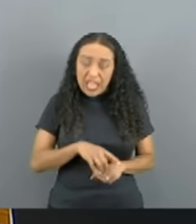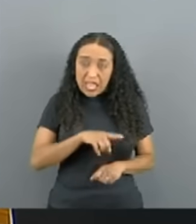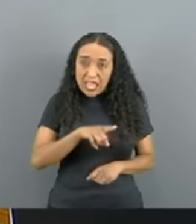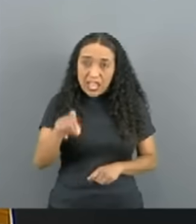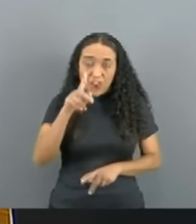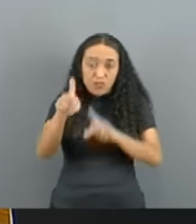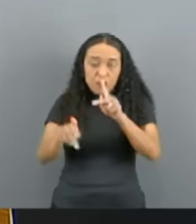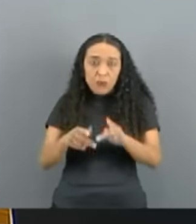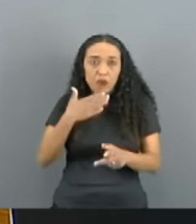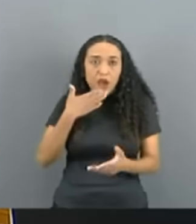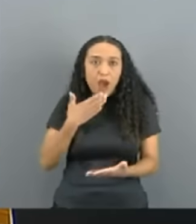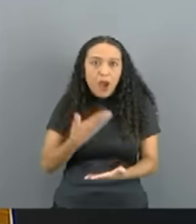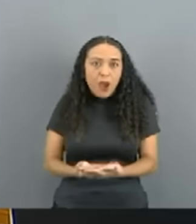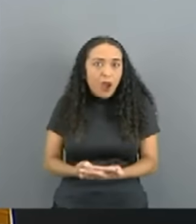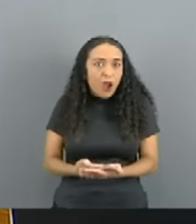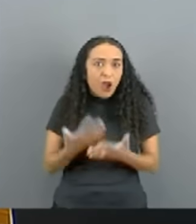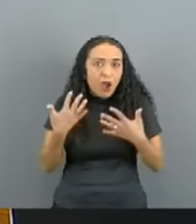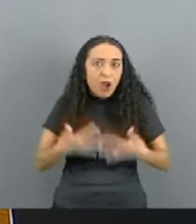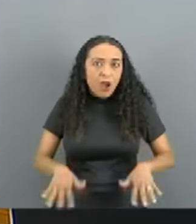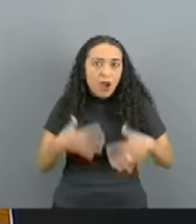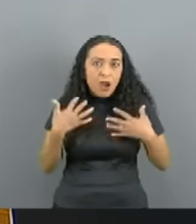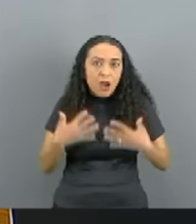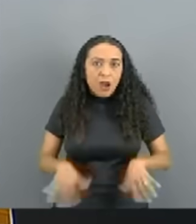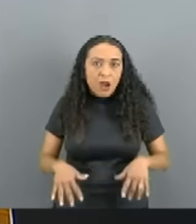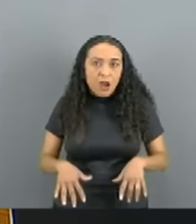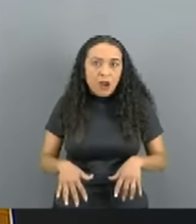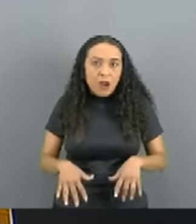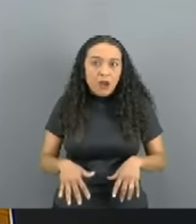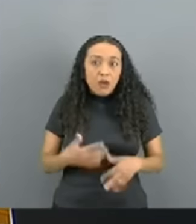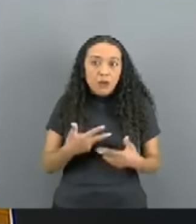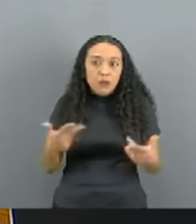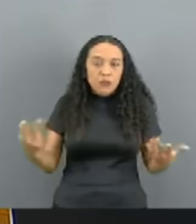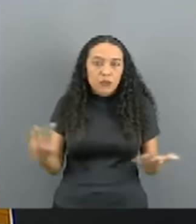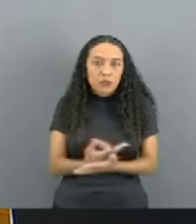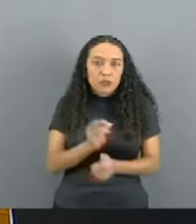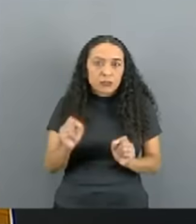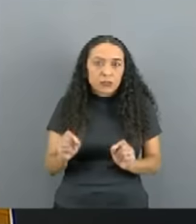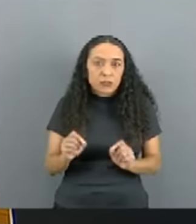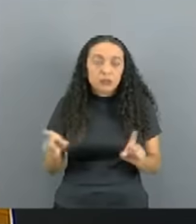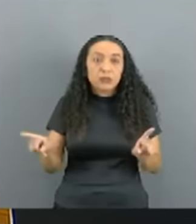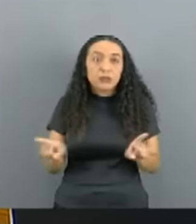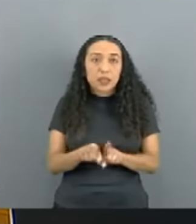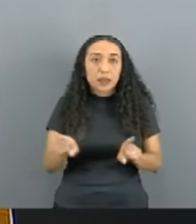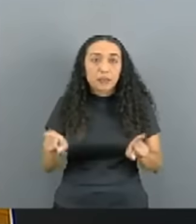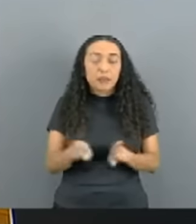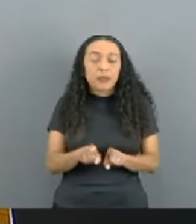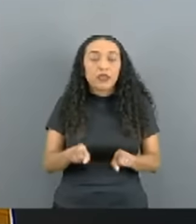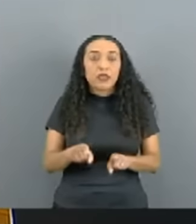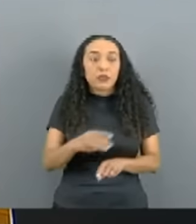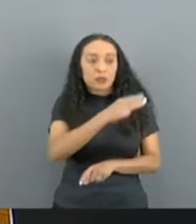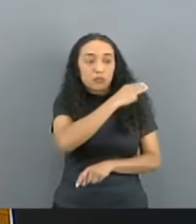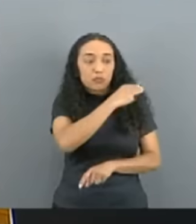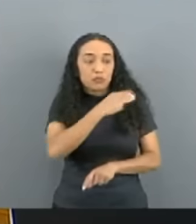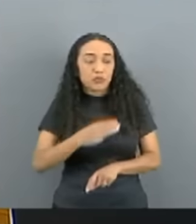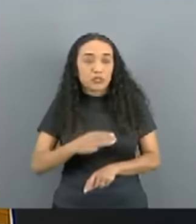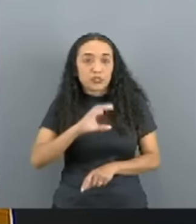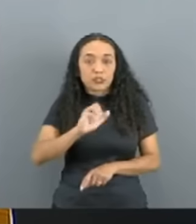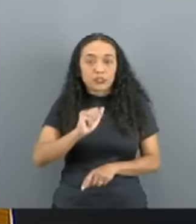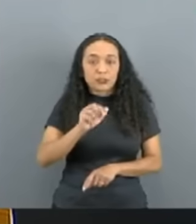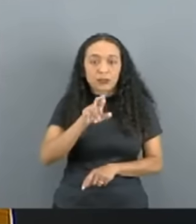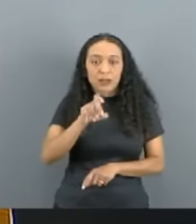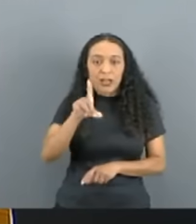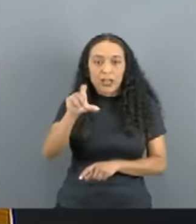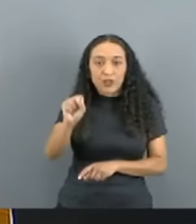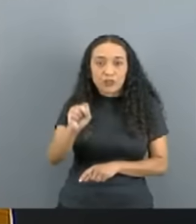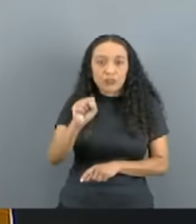estarrecidos com esse escândalo, e como o ministro Lupe já caiu fora desse barco, que está